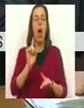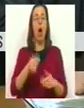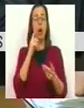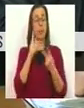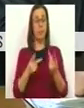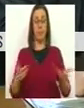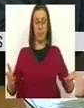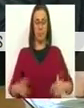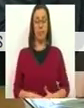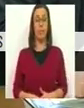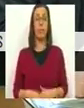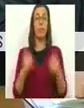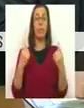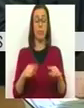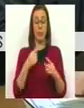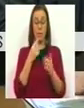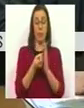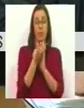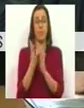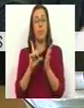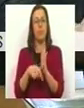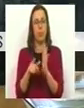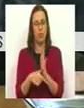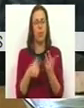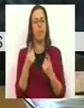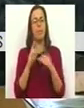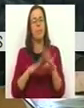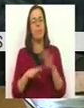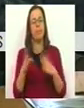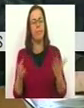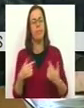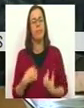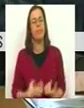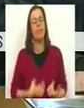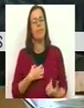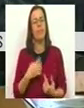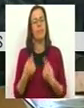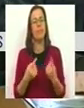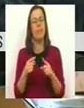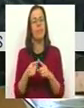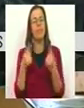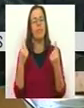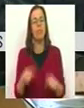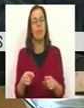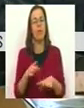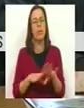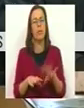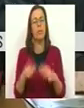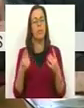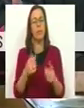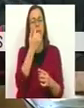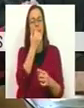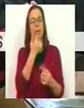fazendo. Há muitos projetos que muitas vezes são desenvolvidos e ficamos com a sensação que eles foram desenvolvidos